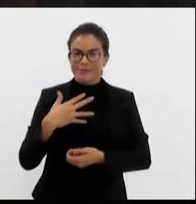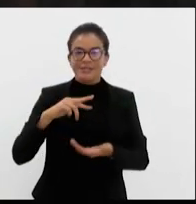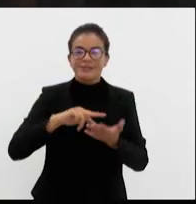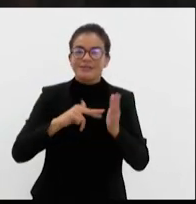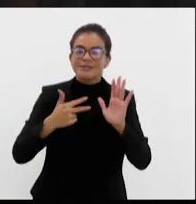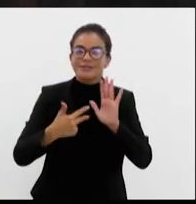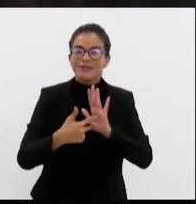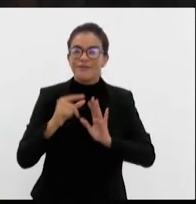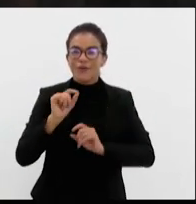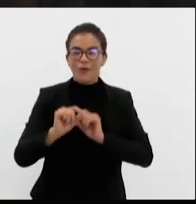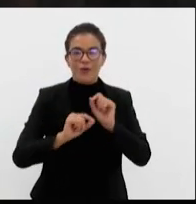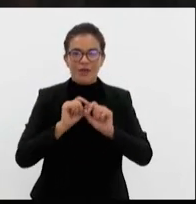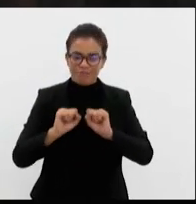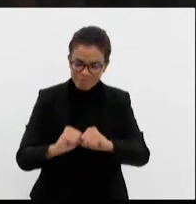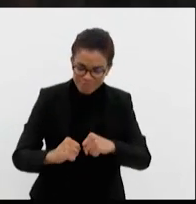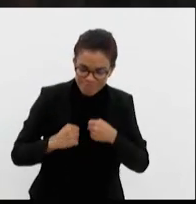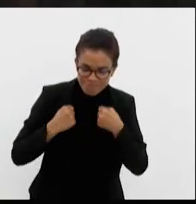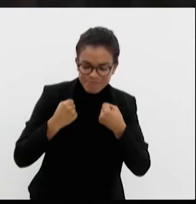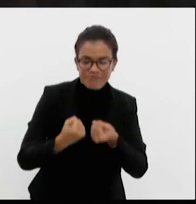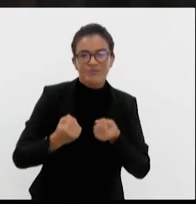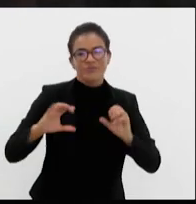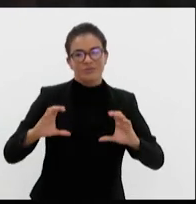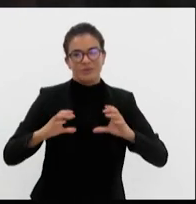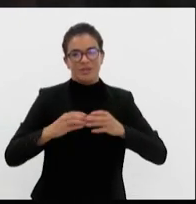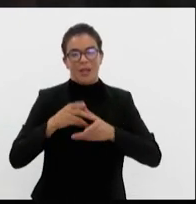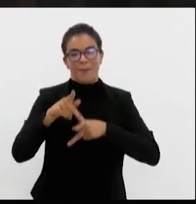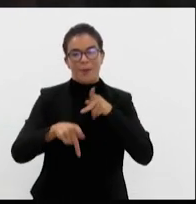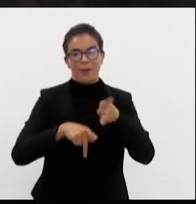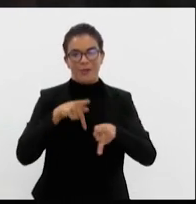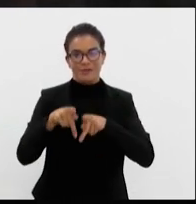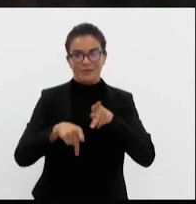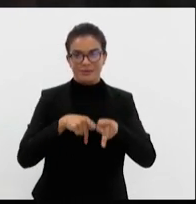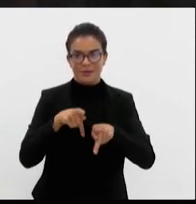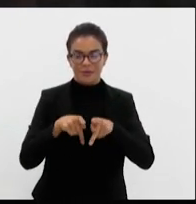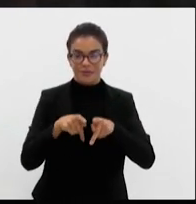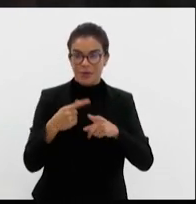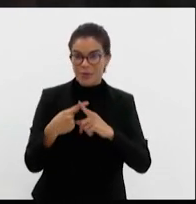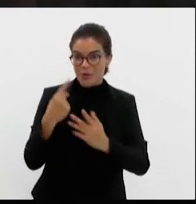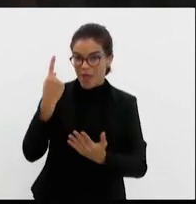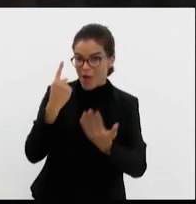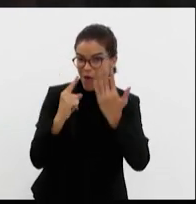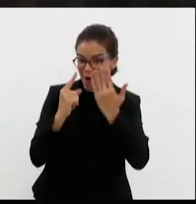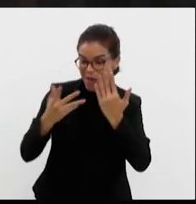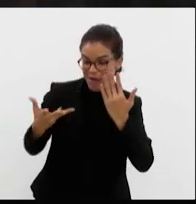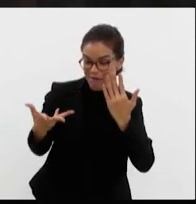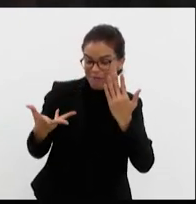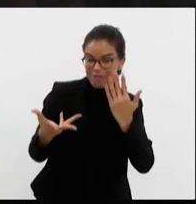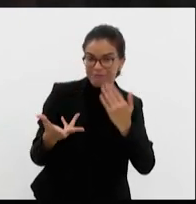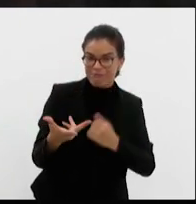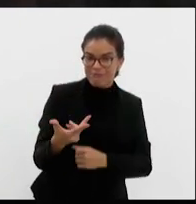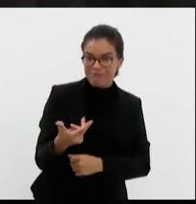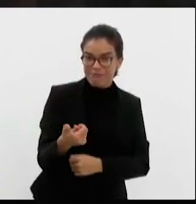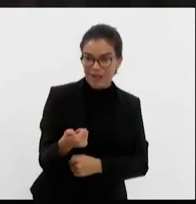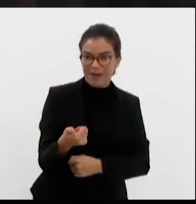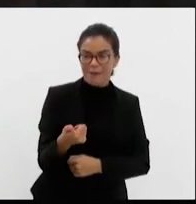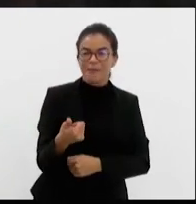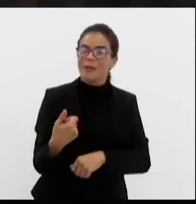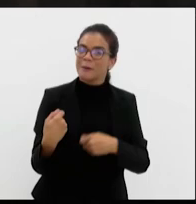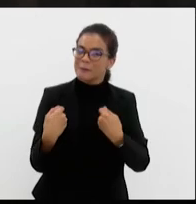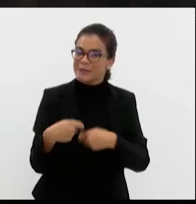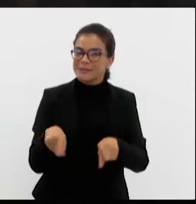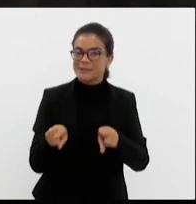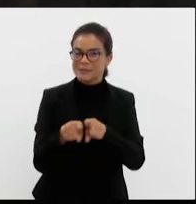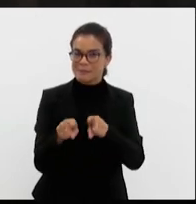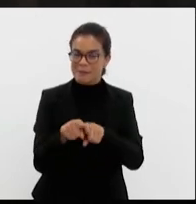nossa, do esforço coletivo. Porque, para ter carnaval de qualidade, precisa também